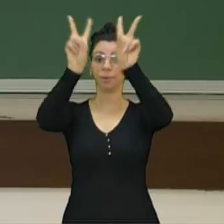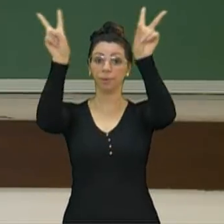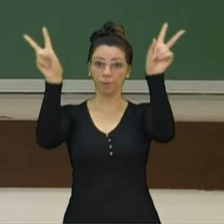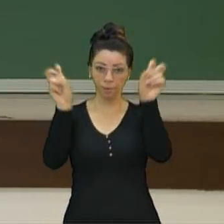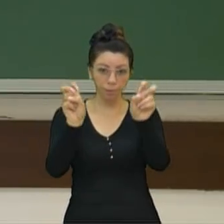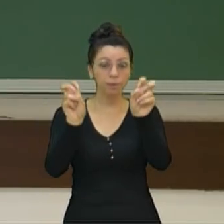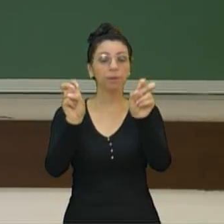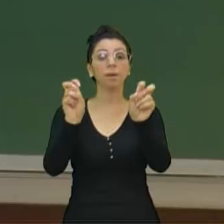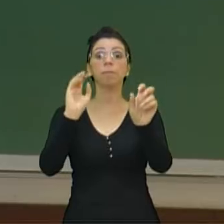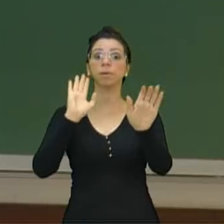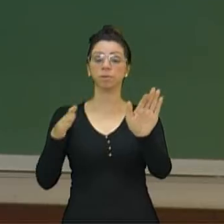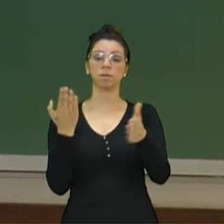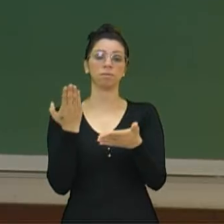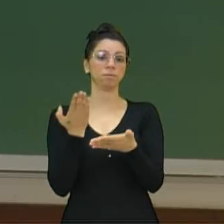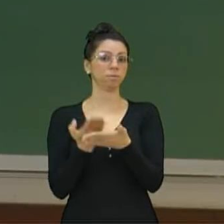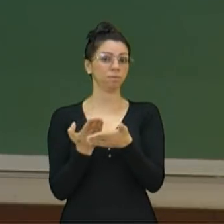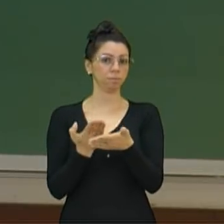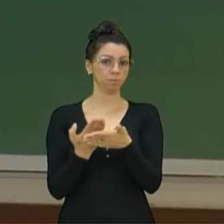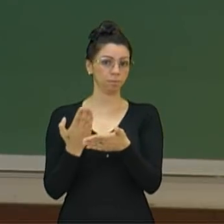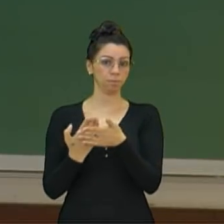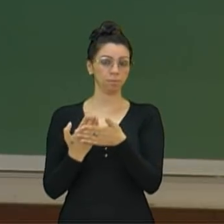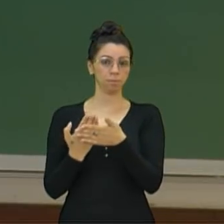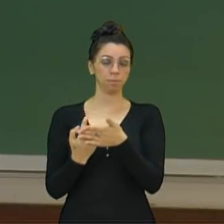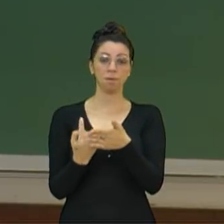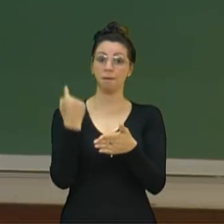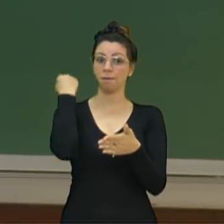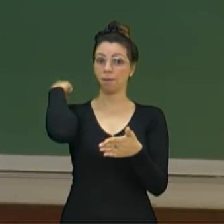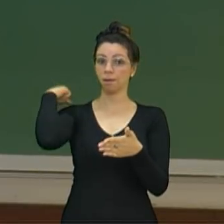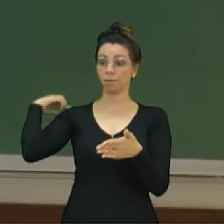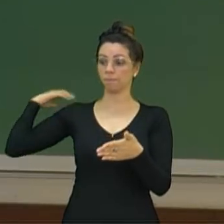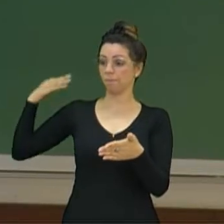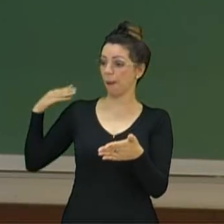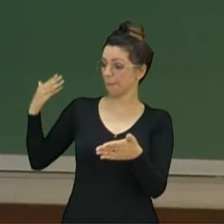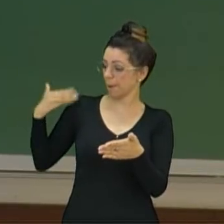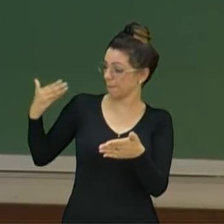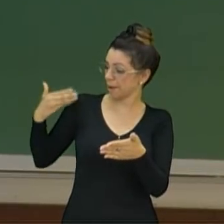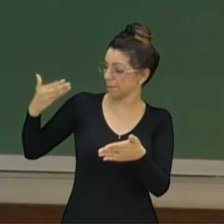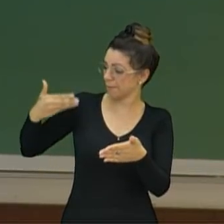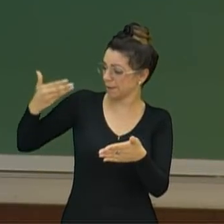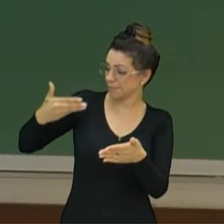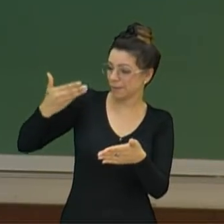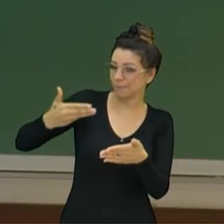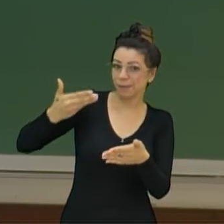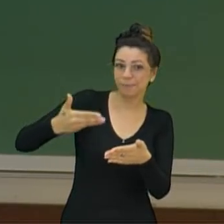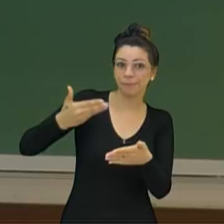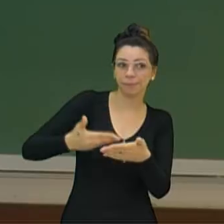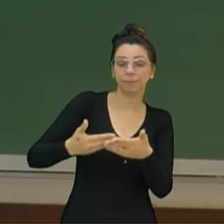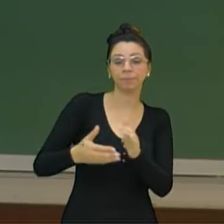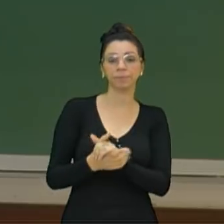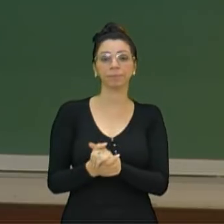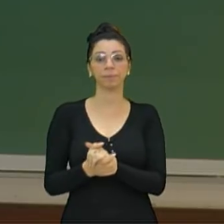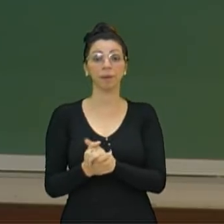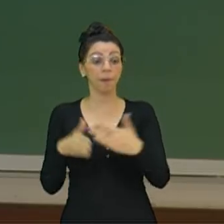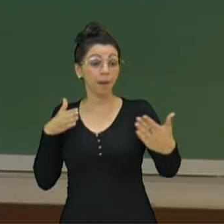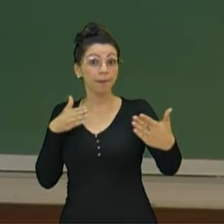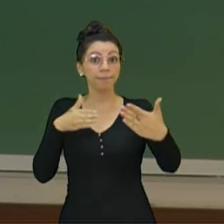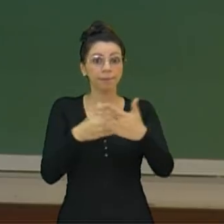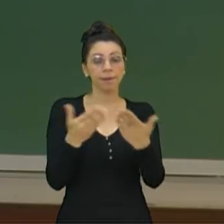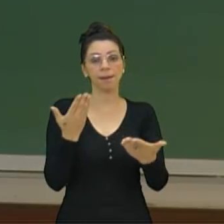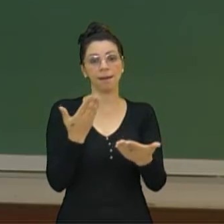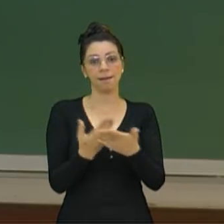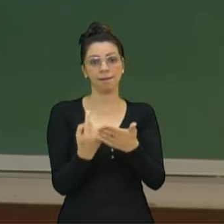já estudados sobre o sistema nervoso. Então, até a aula anterior, 46, que nós falamos